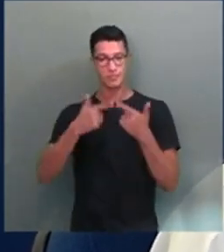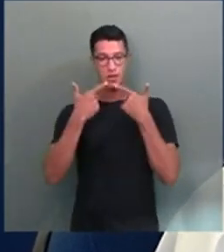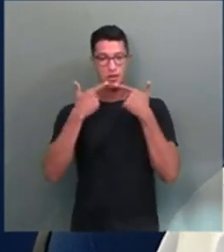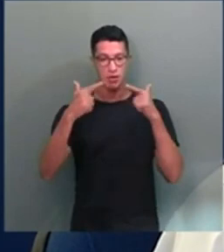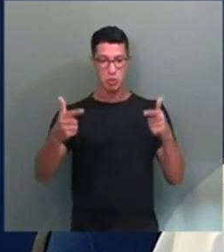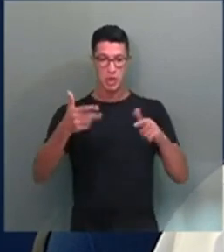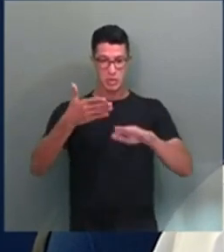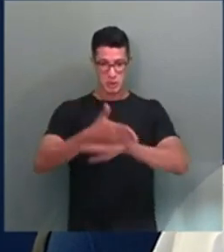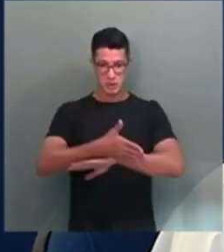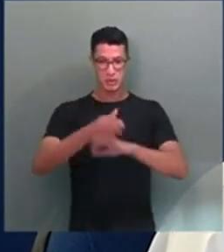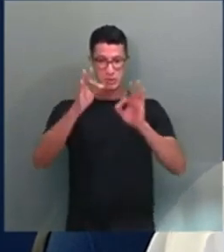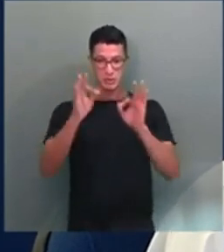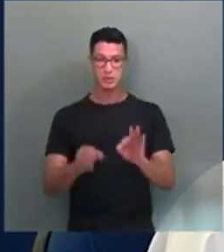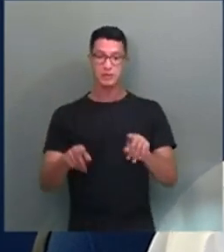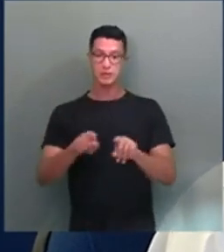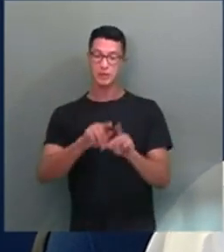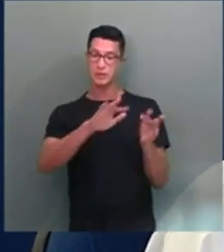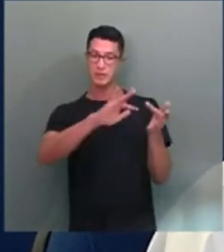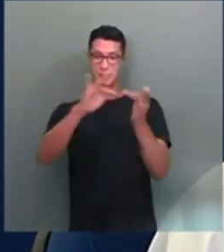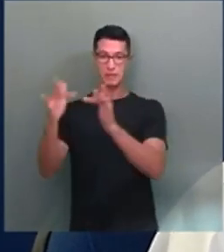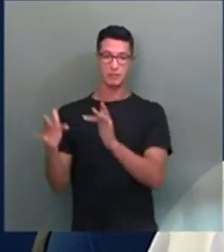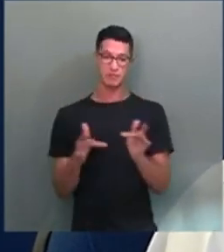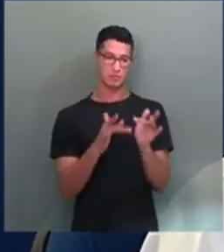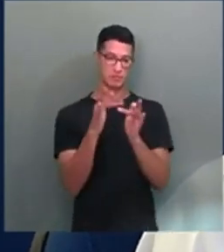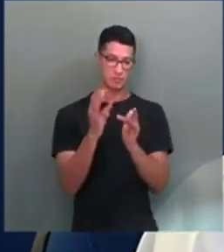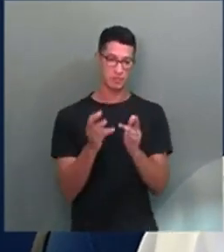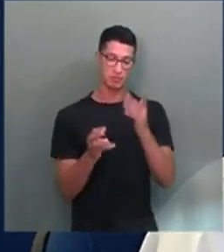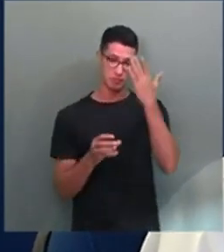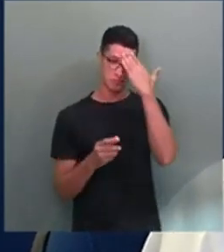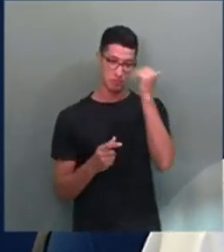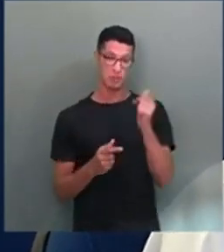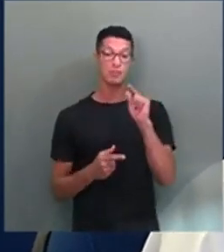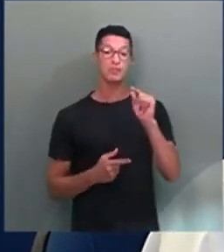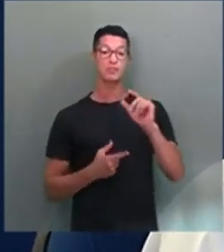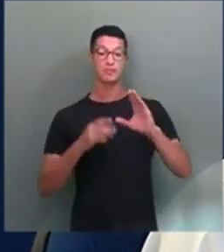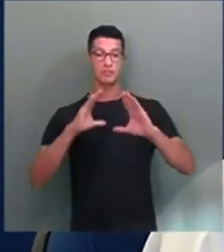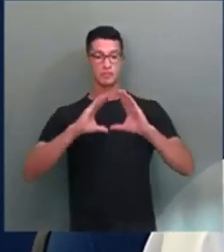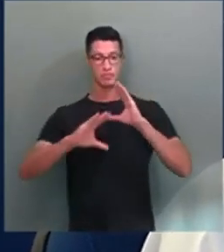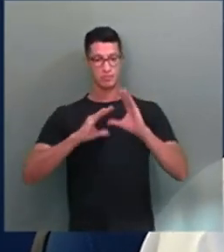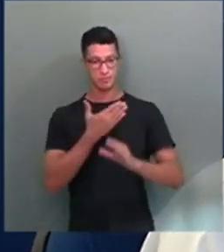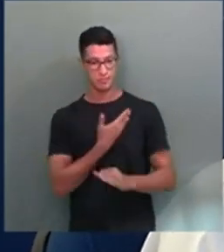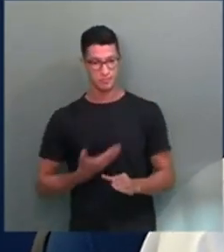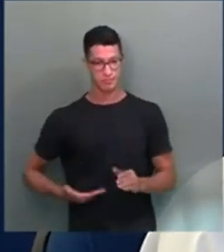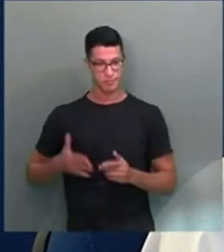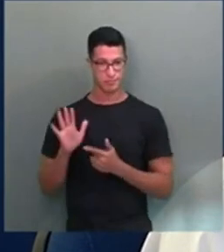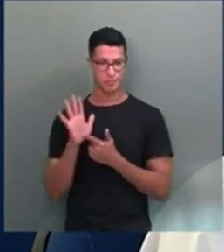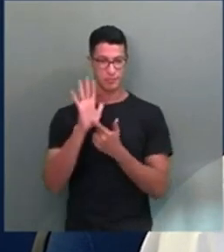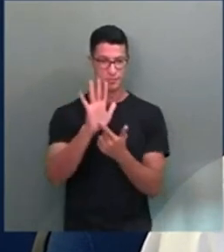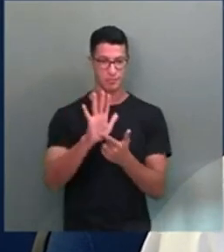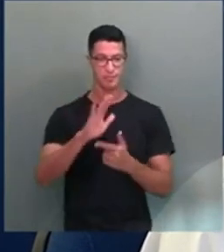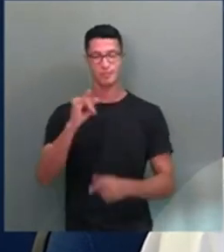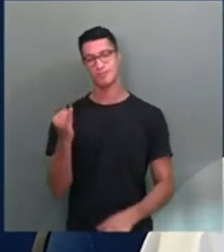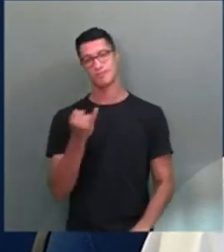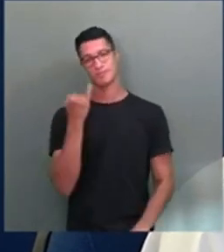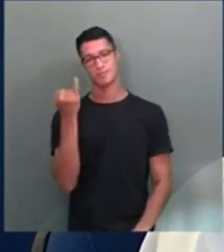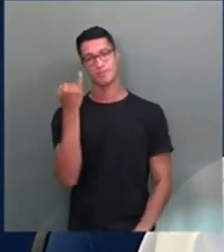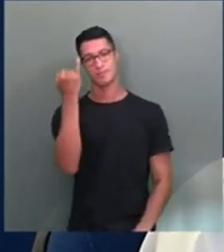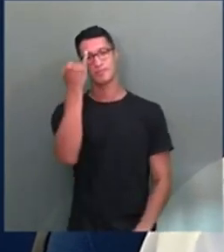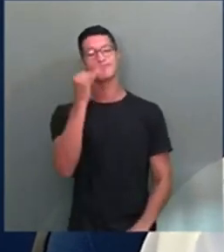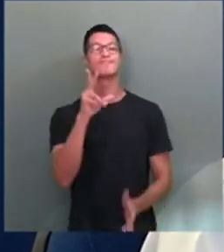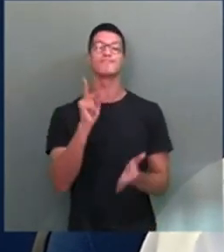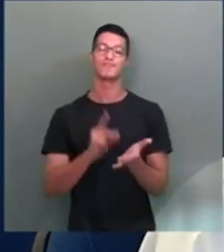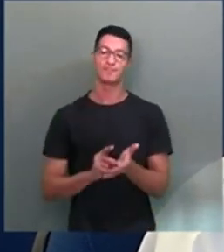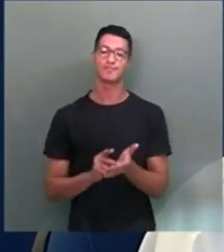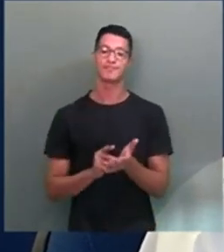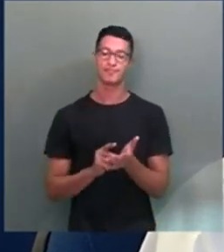linguagem acessível e interatividade. Sabemos que a comunicação pública revela sua maior importância